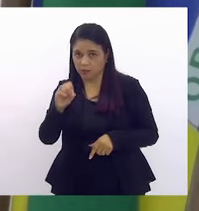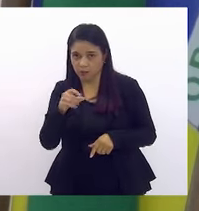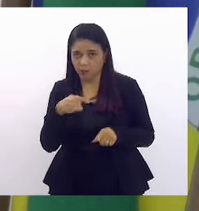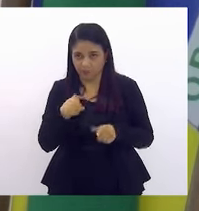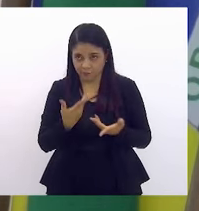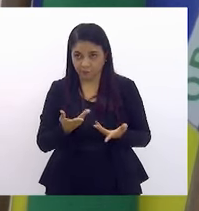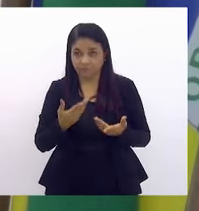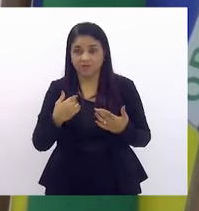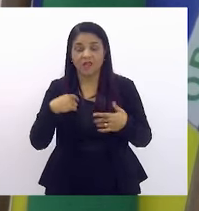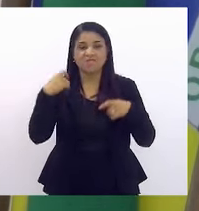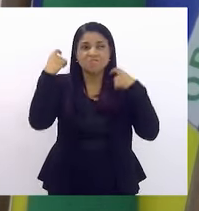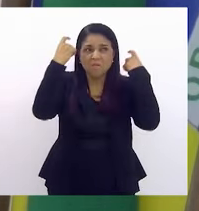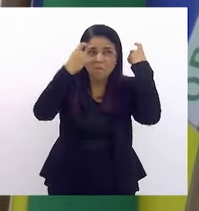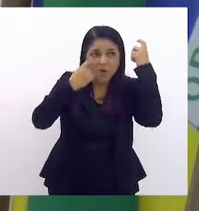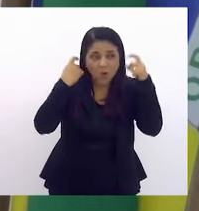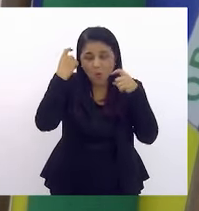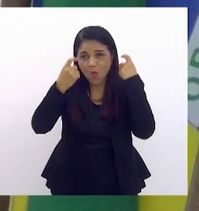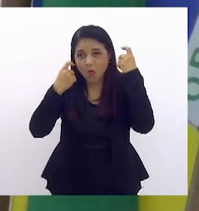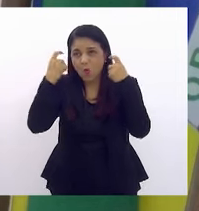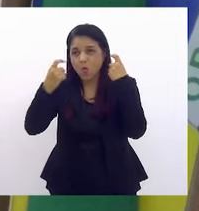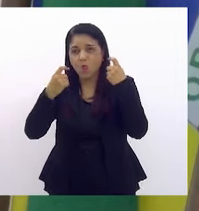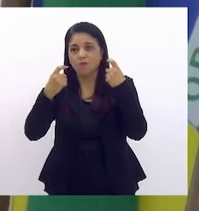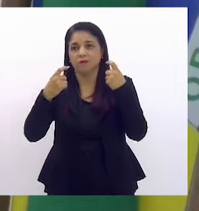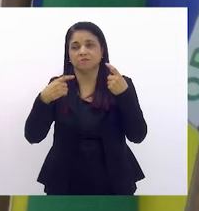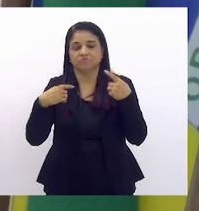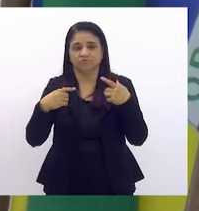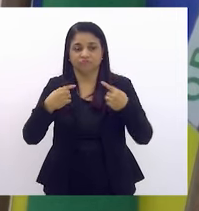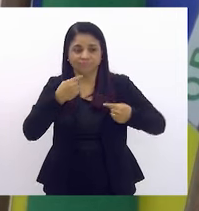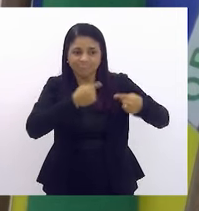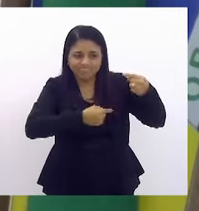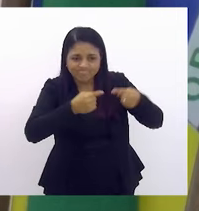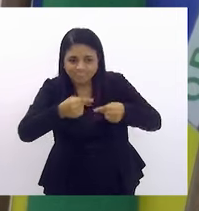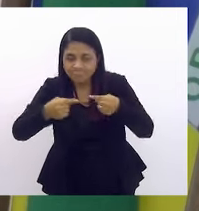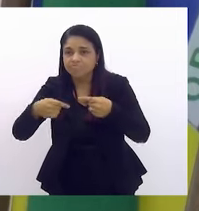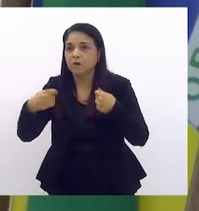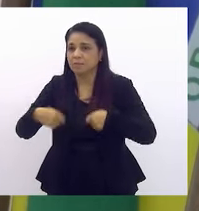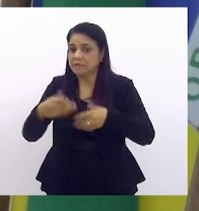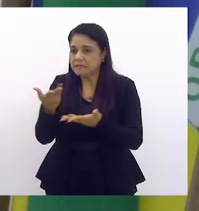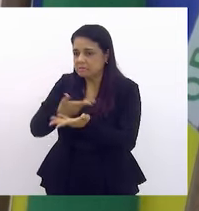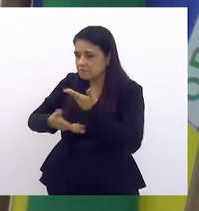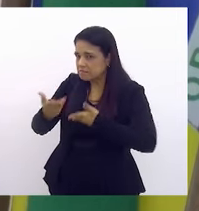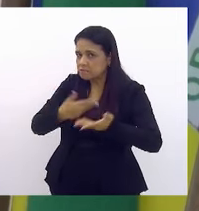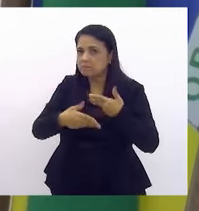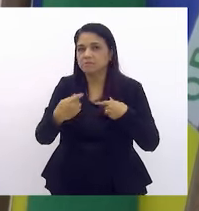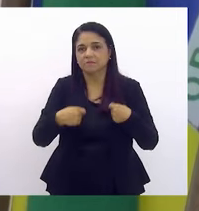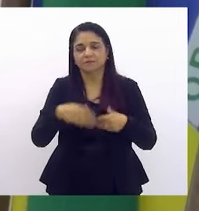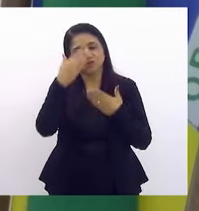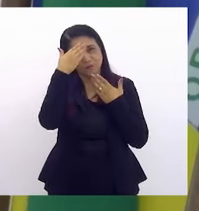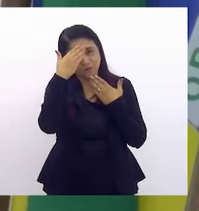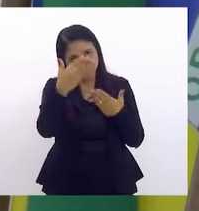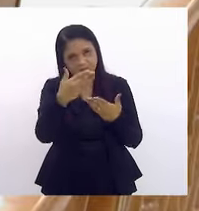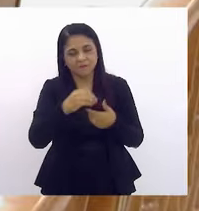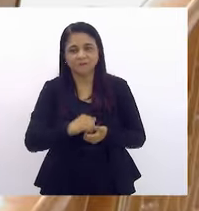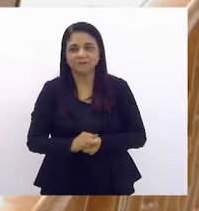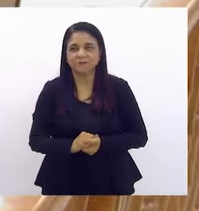preocupa muito essa, que todo mundo converse. Tá? É isso? Muito obrigada.